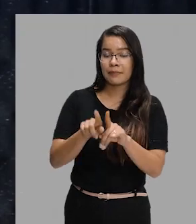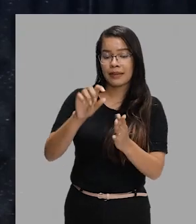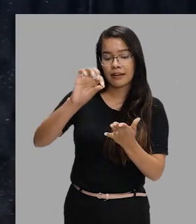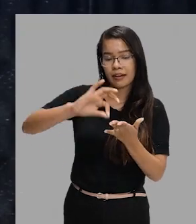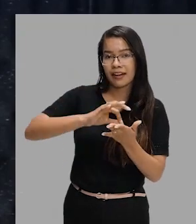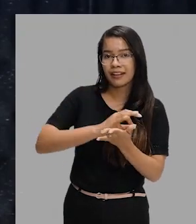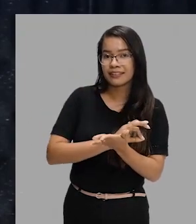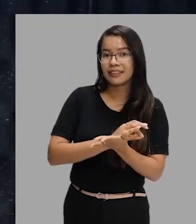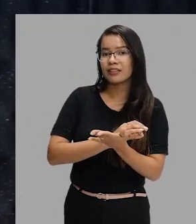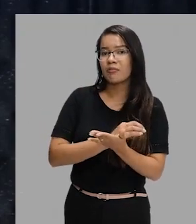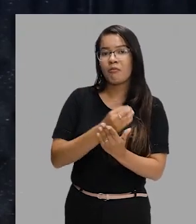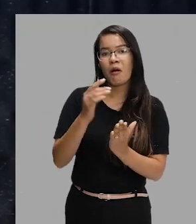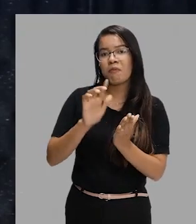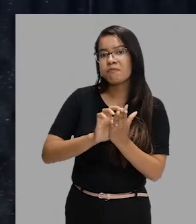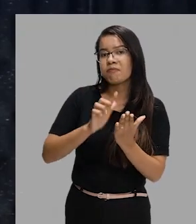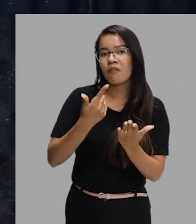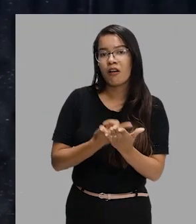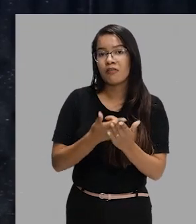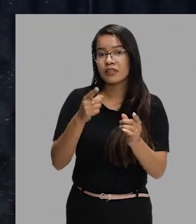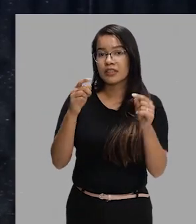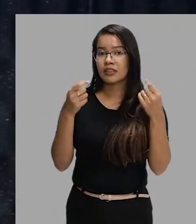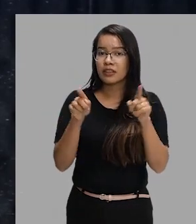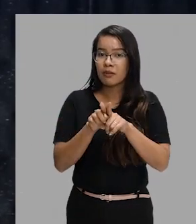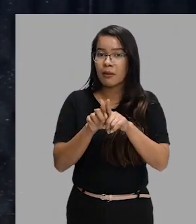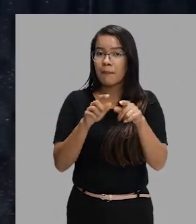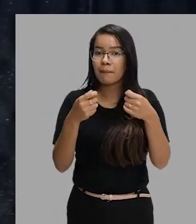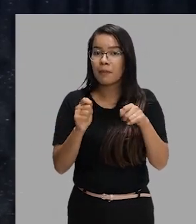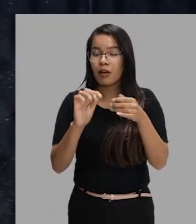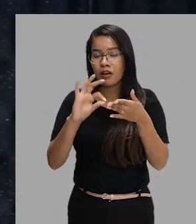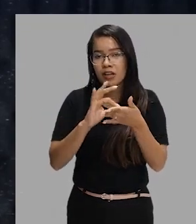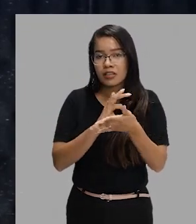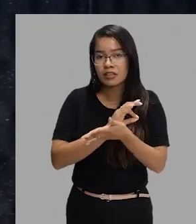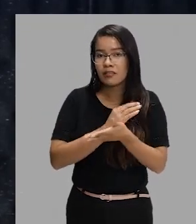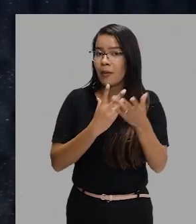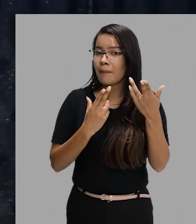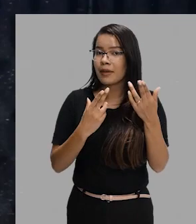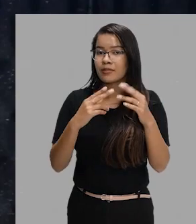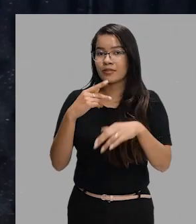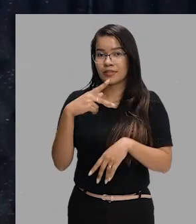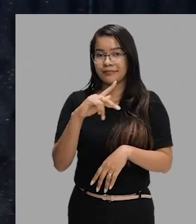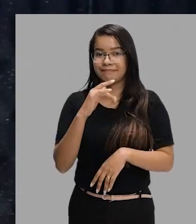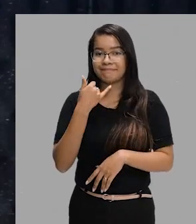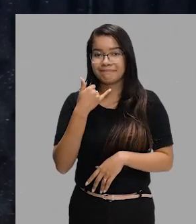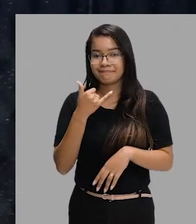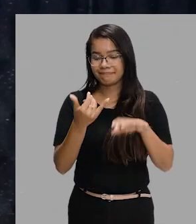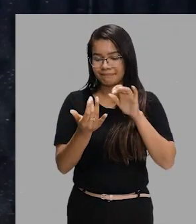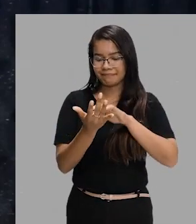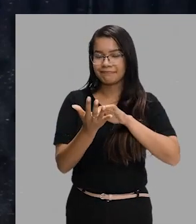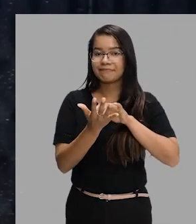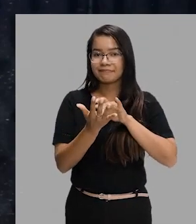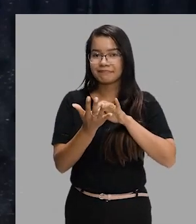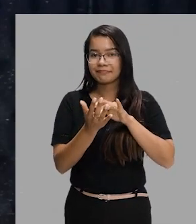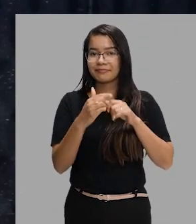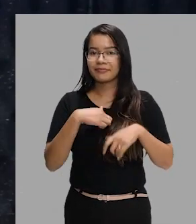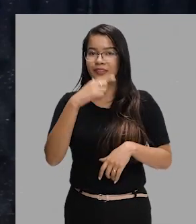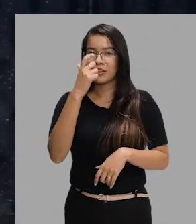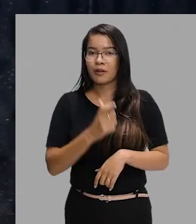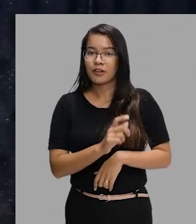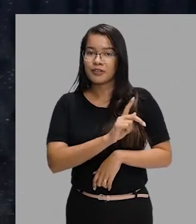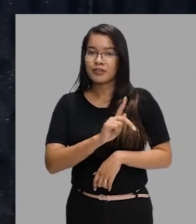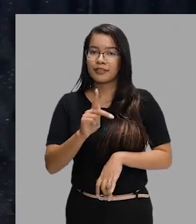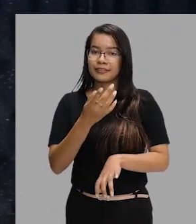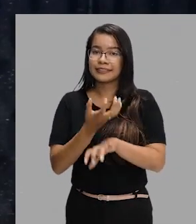papel sulfite, ou então você pode escrever mesmo aí no seu smartphone, tá? Eu sou a professora